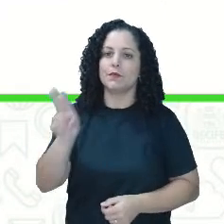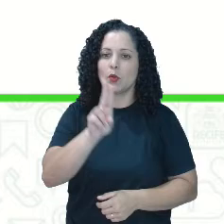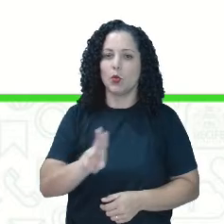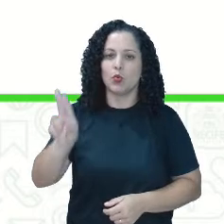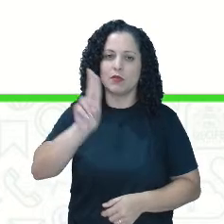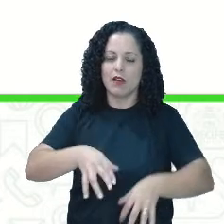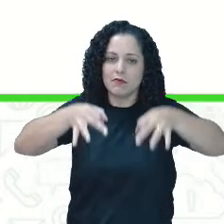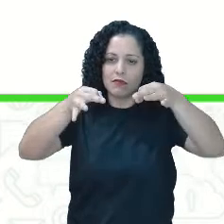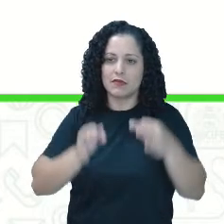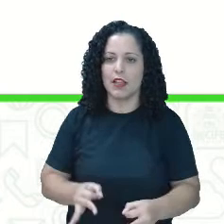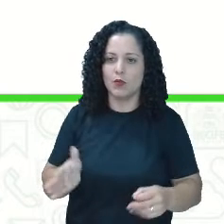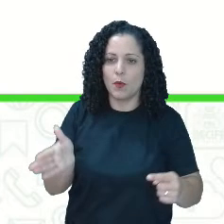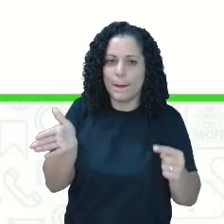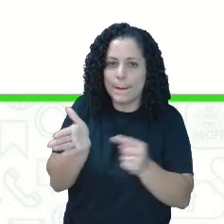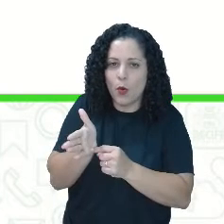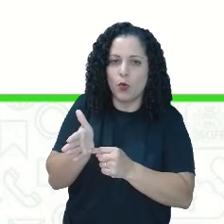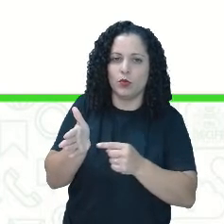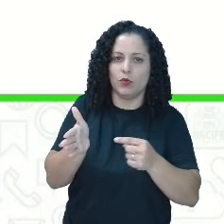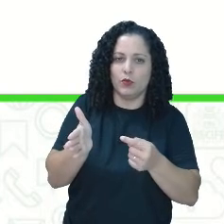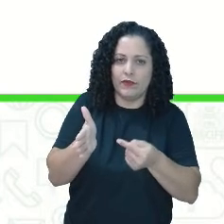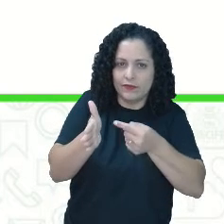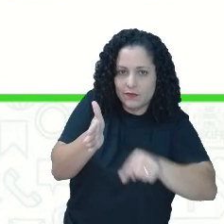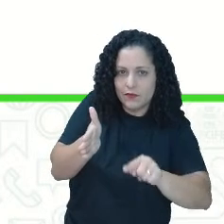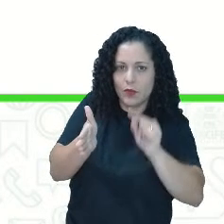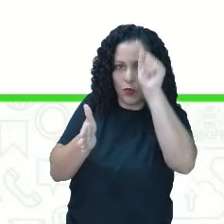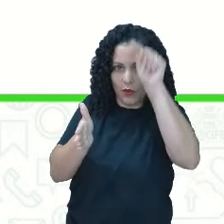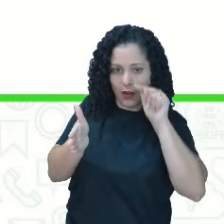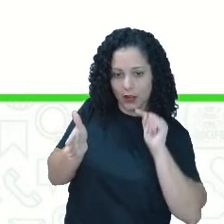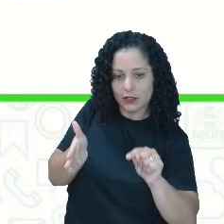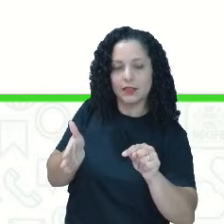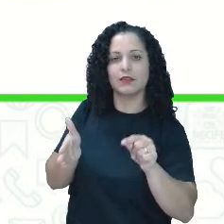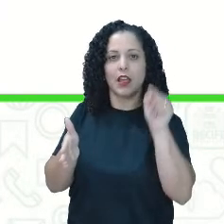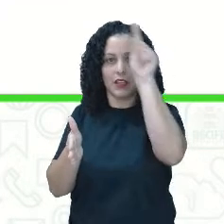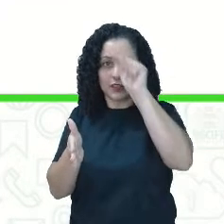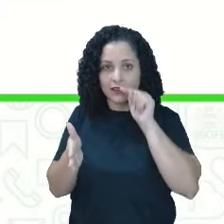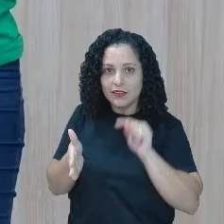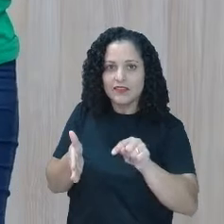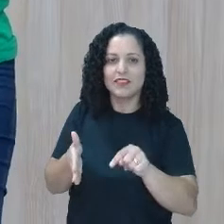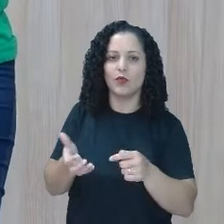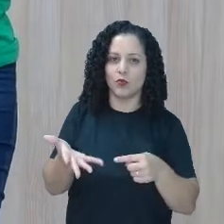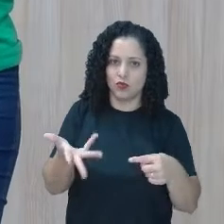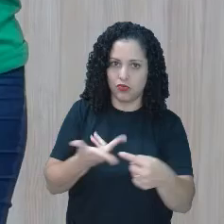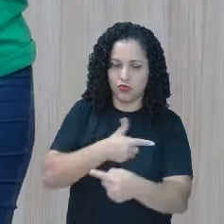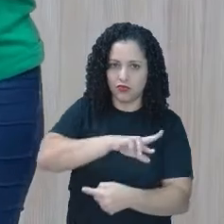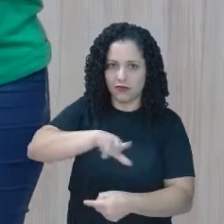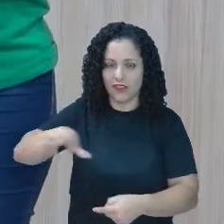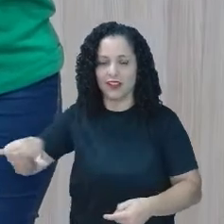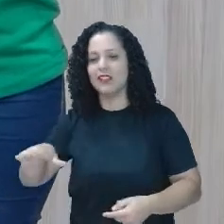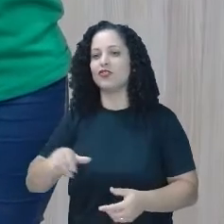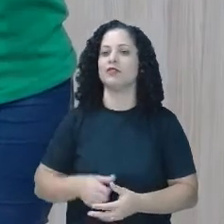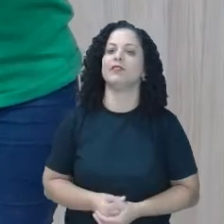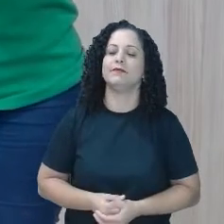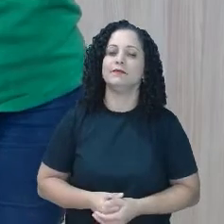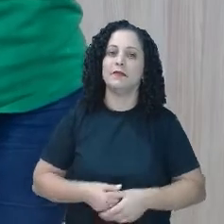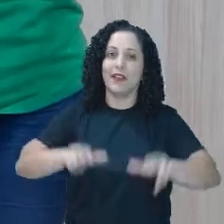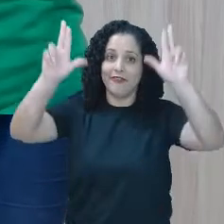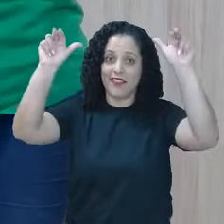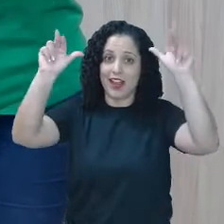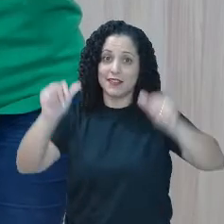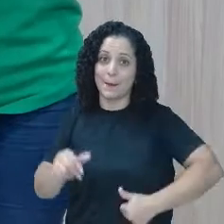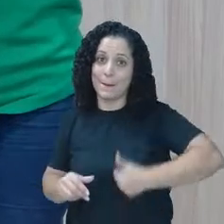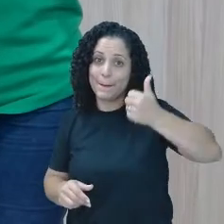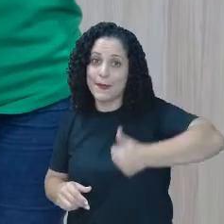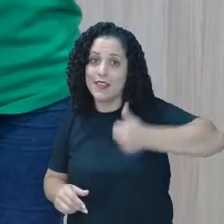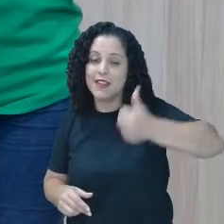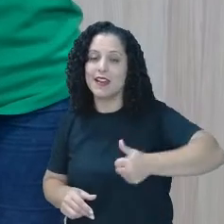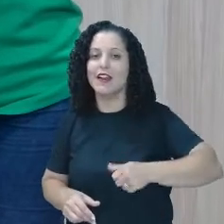pontuação na leitura e escrita. Por isso que quando eu falei aquela primeira frase, mas não é nada disso que eu estou falando, eu